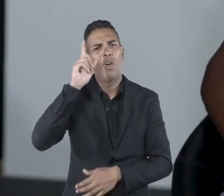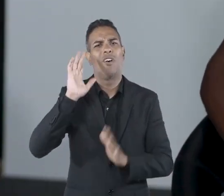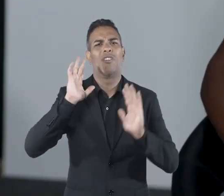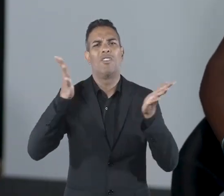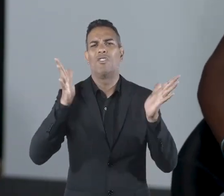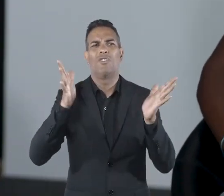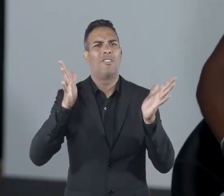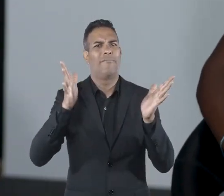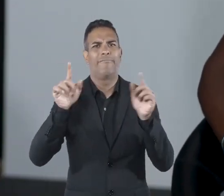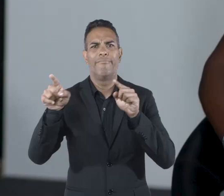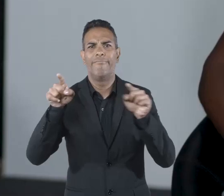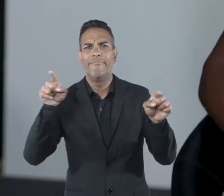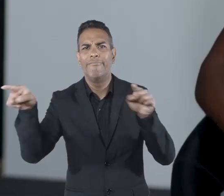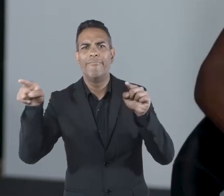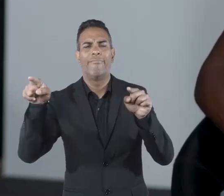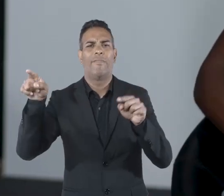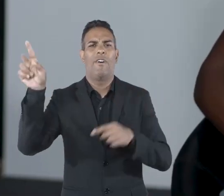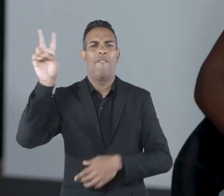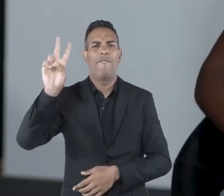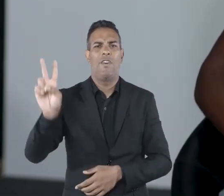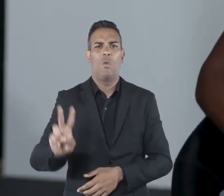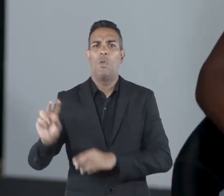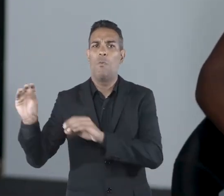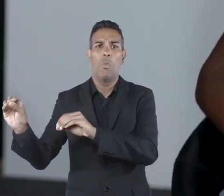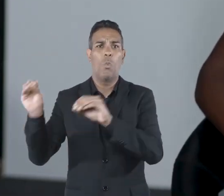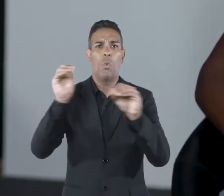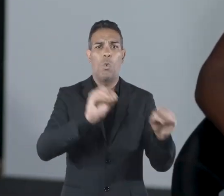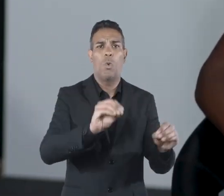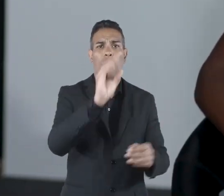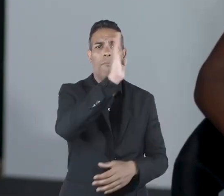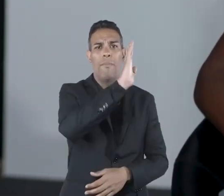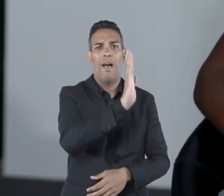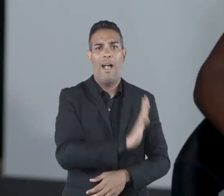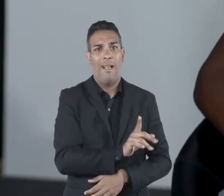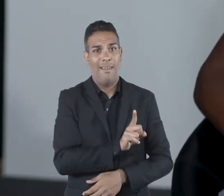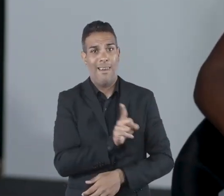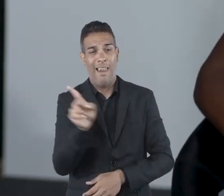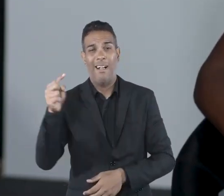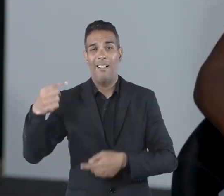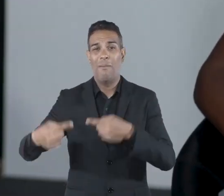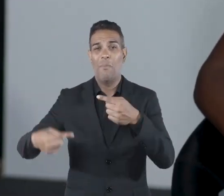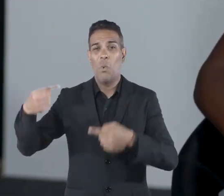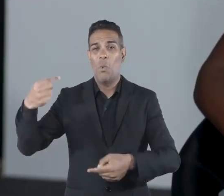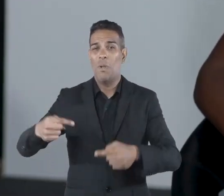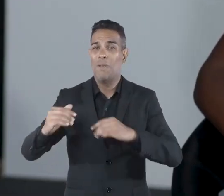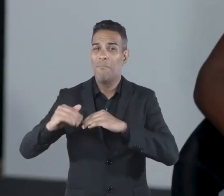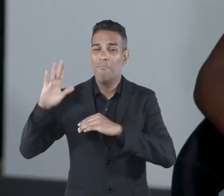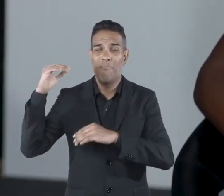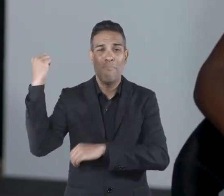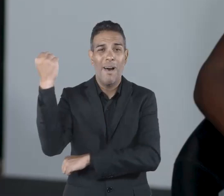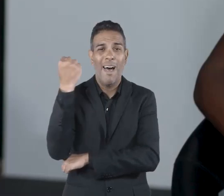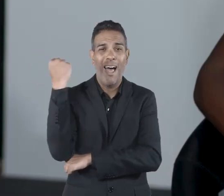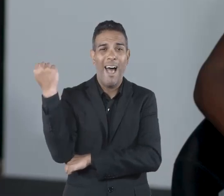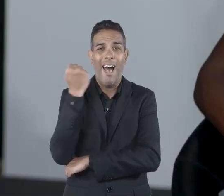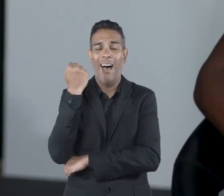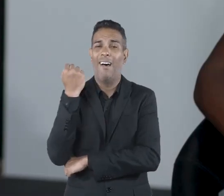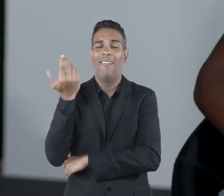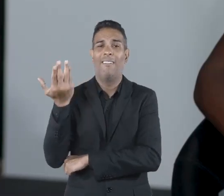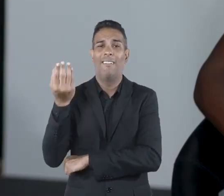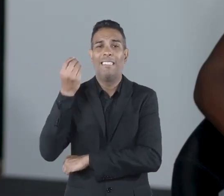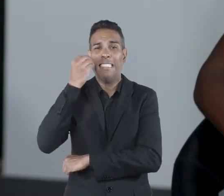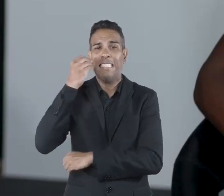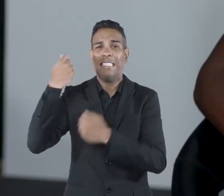a sua casa, mas não é. A cada dia mais a gente vê muitos venezuelanos que estão passando por uma